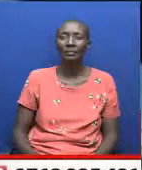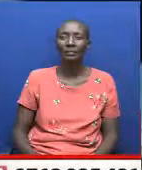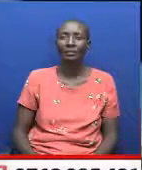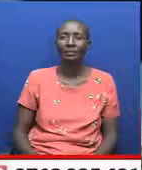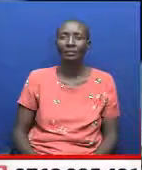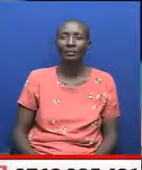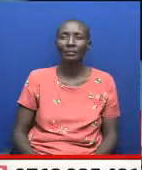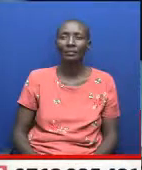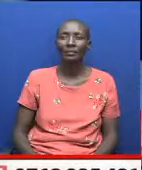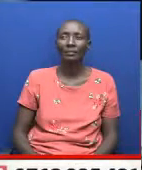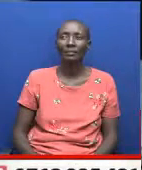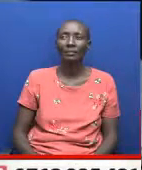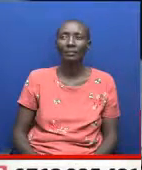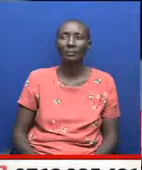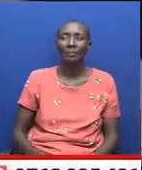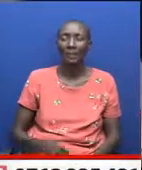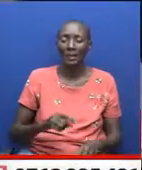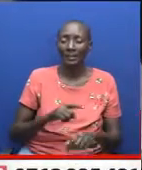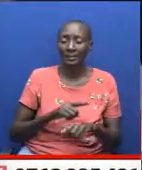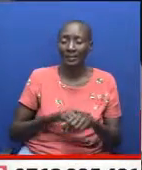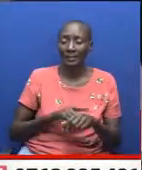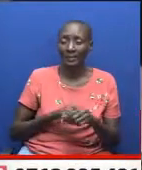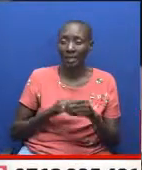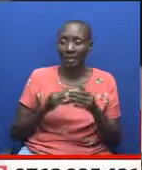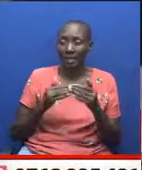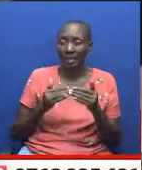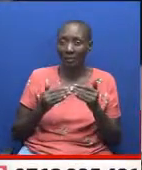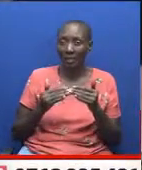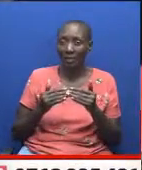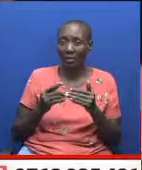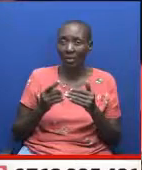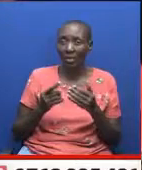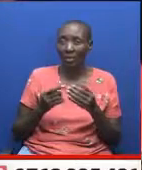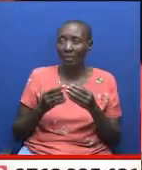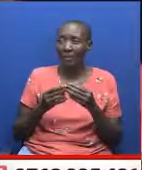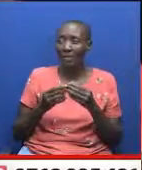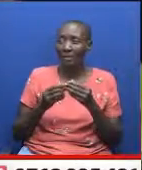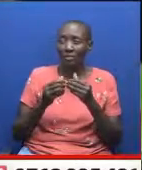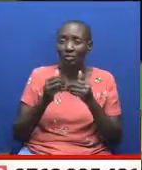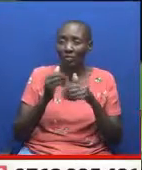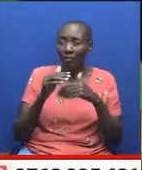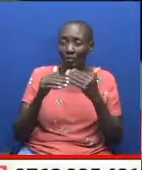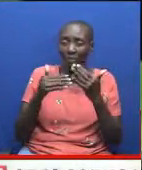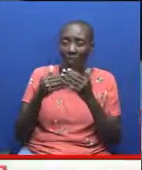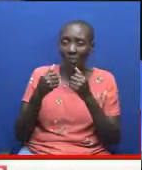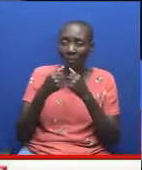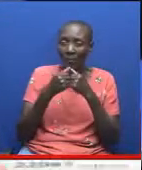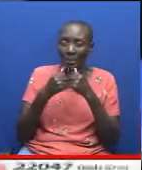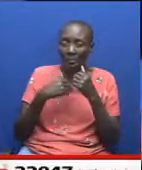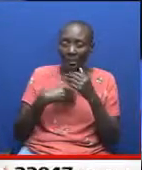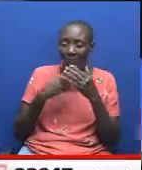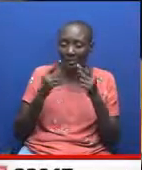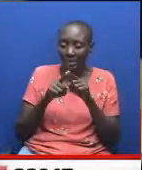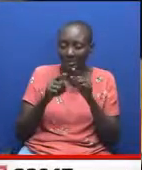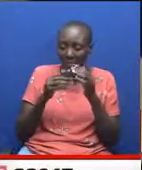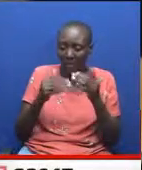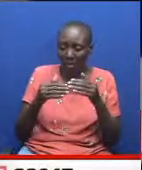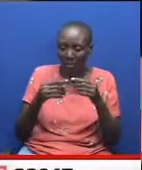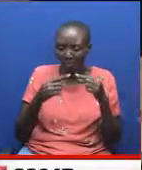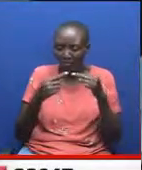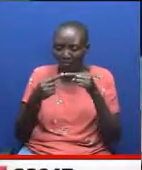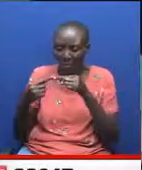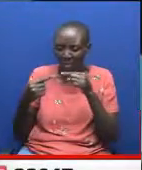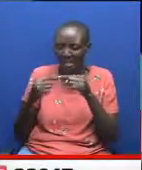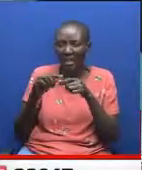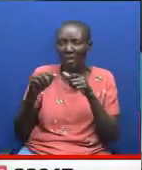It is high time we bury the wars we have over cows, and people are now fighting over BBI and which and what